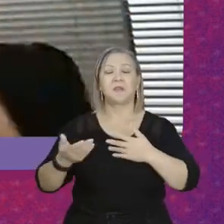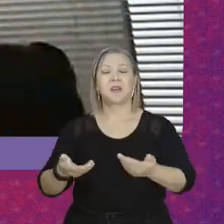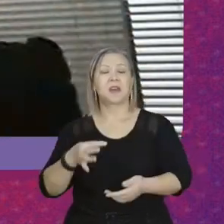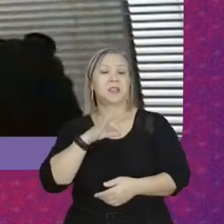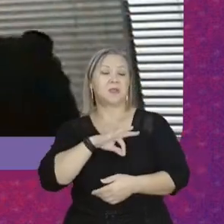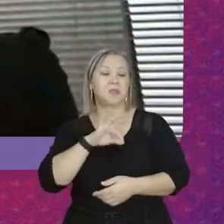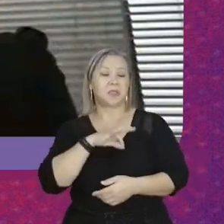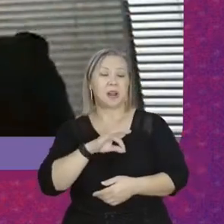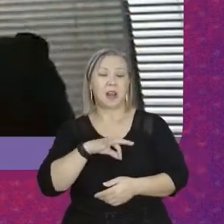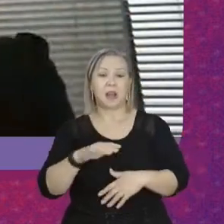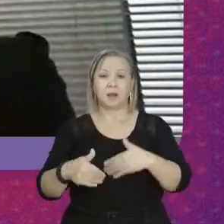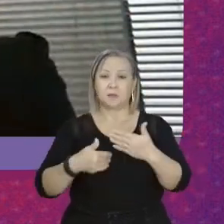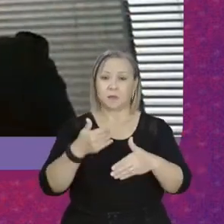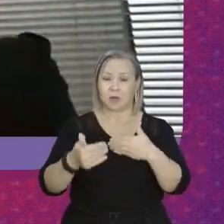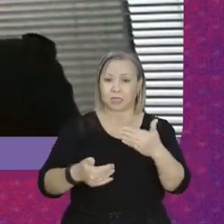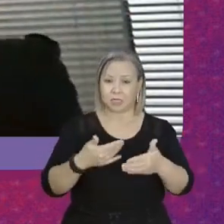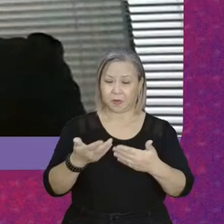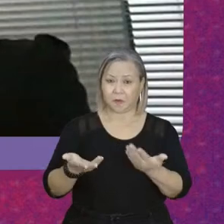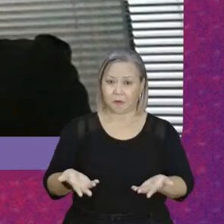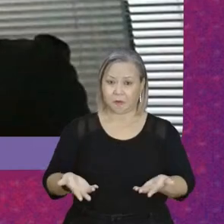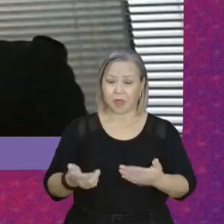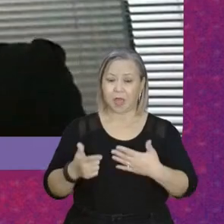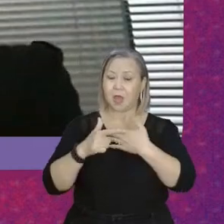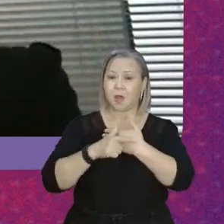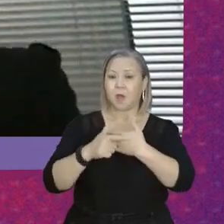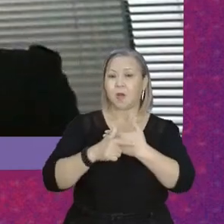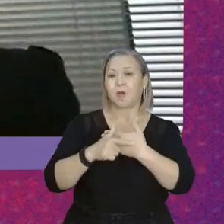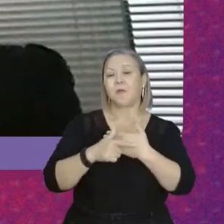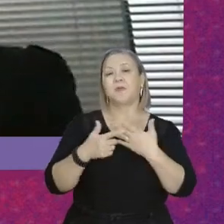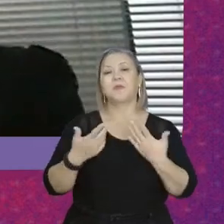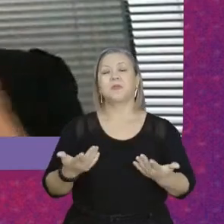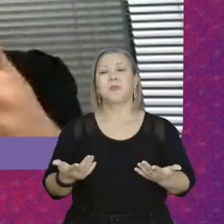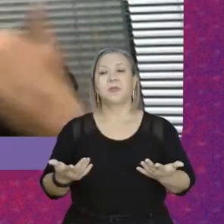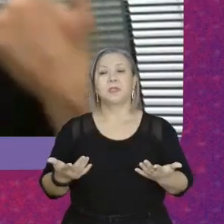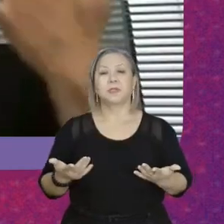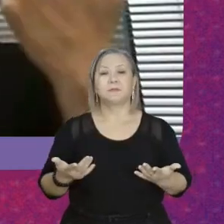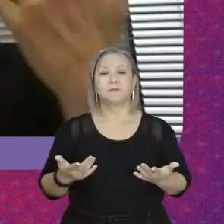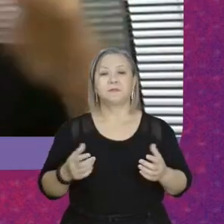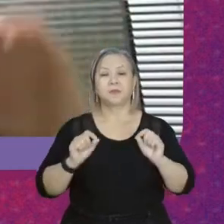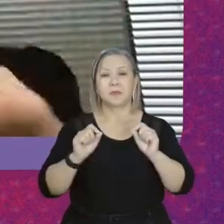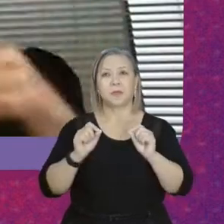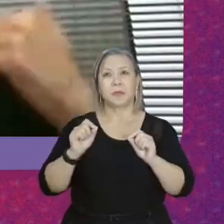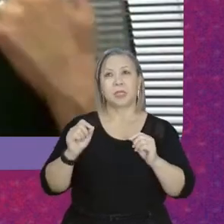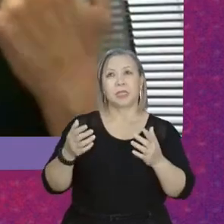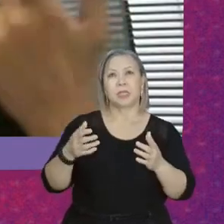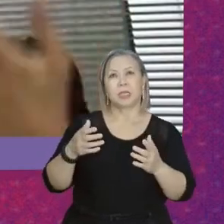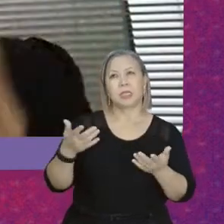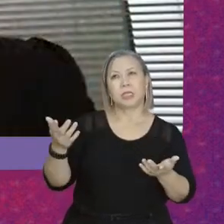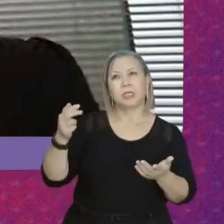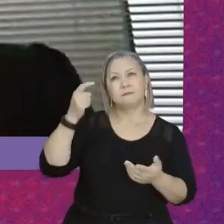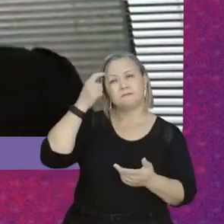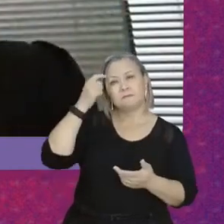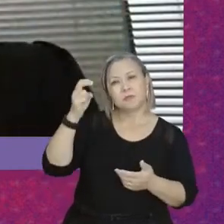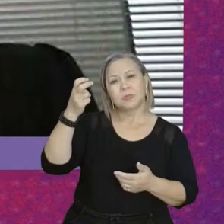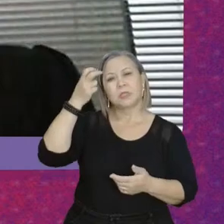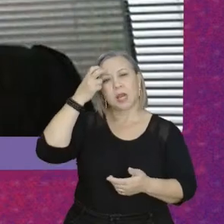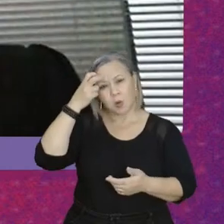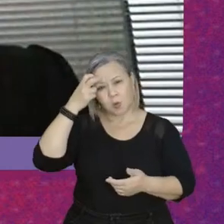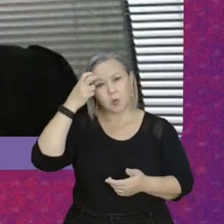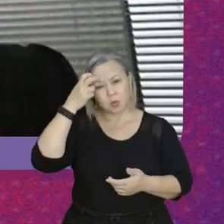para desenvolver funções ou atribuições que no imaginário coletivo, na cultura